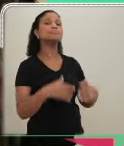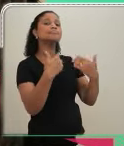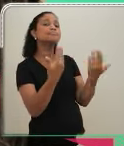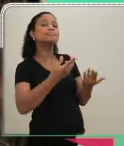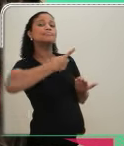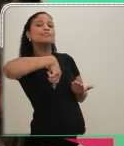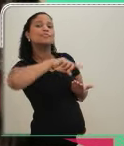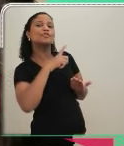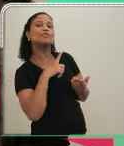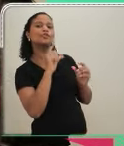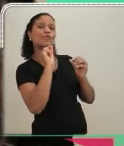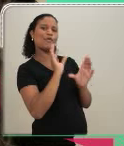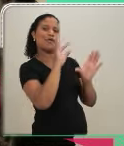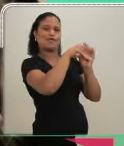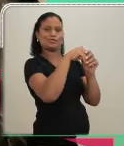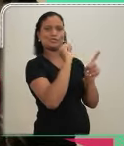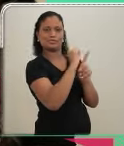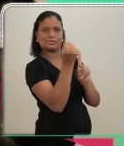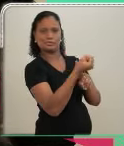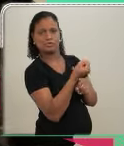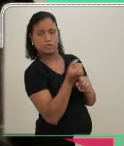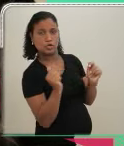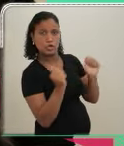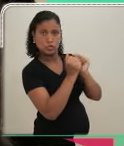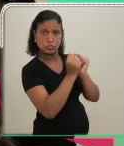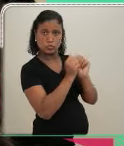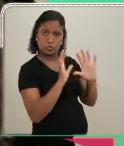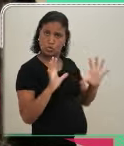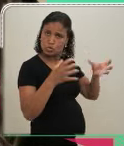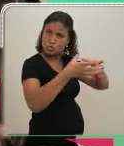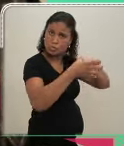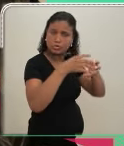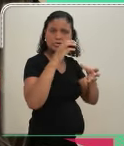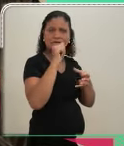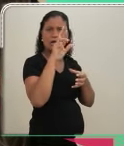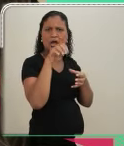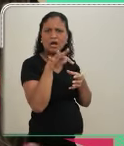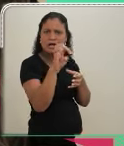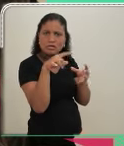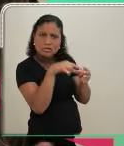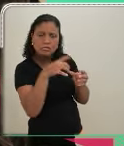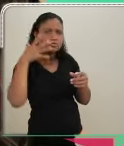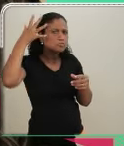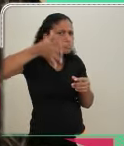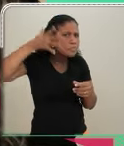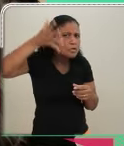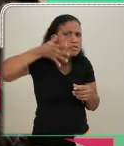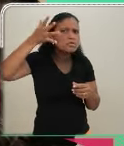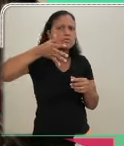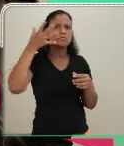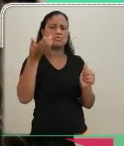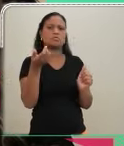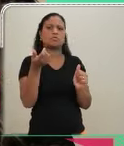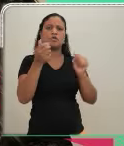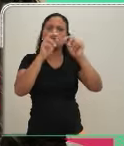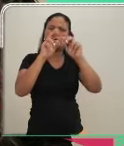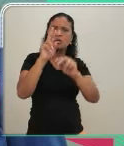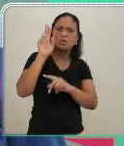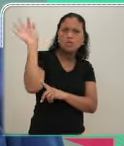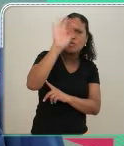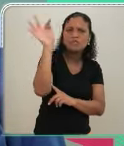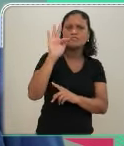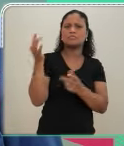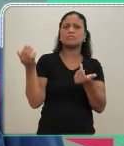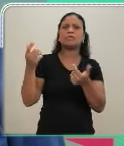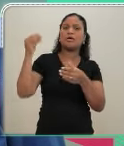sociais junto a comunidades carentes, promovemos palestras em universidades e também temos todo um acompanhamento através da internet.